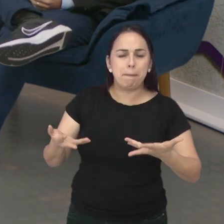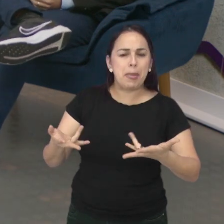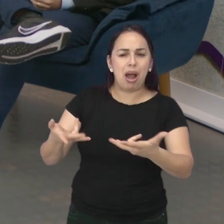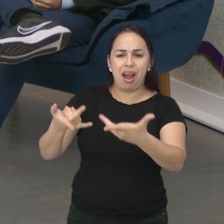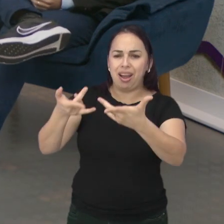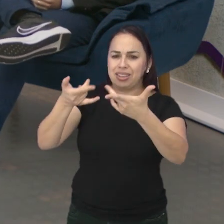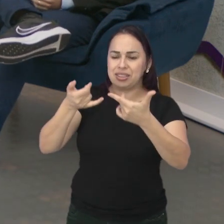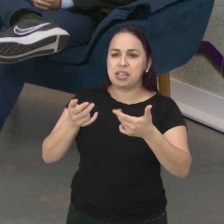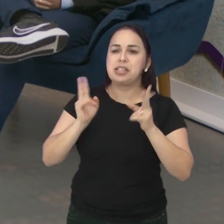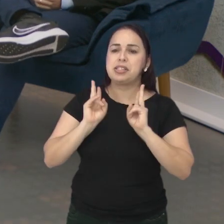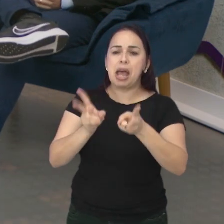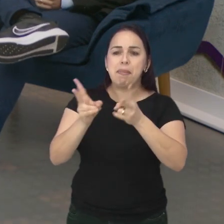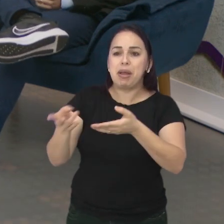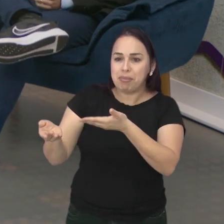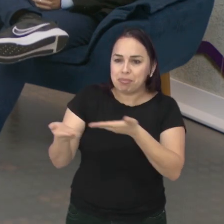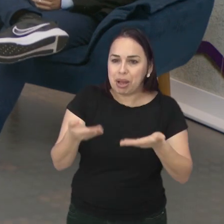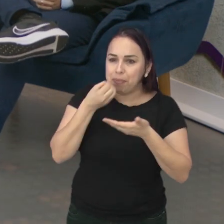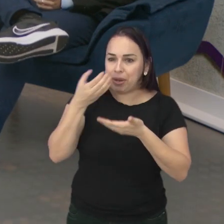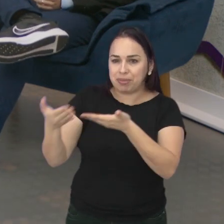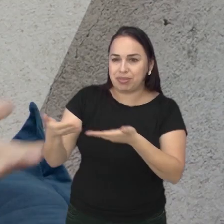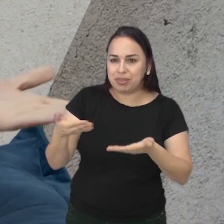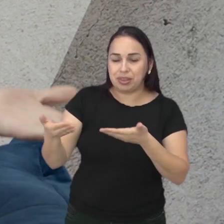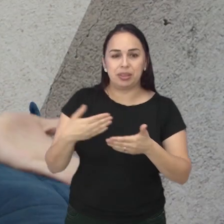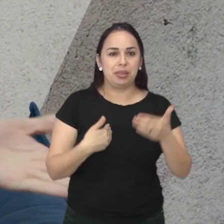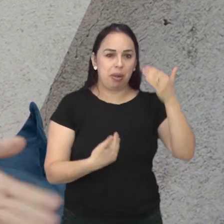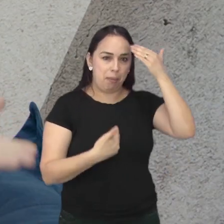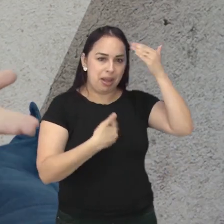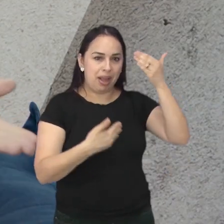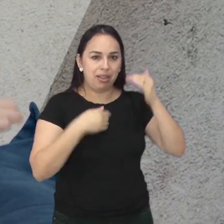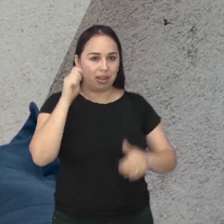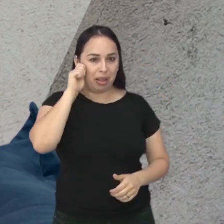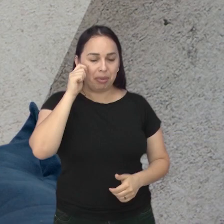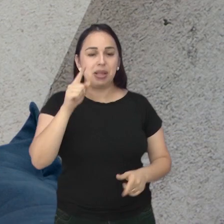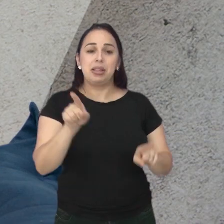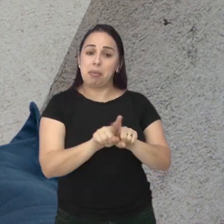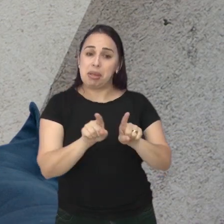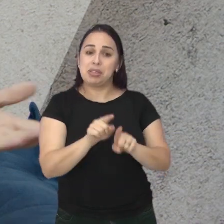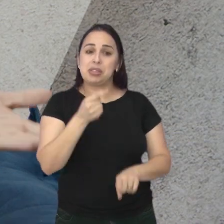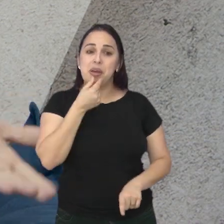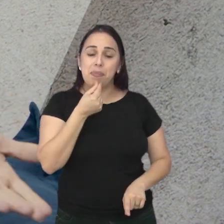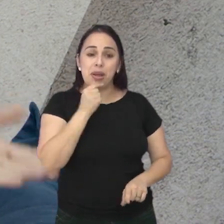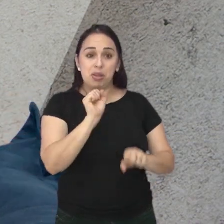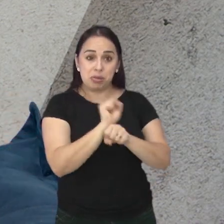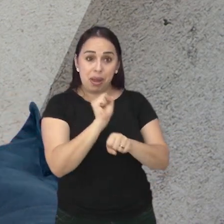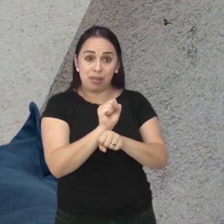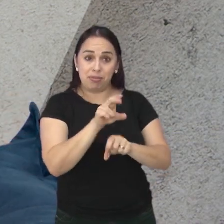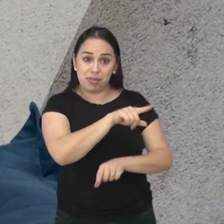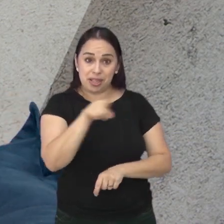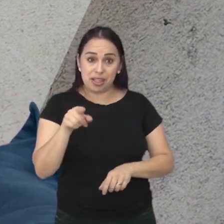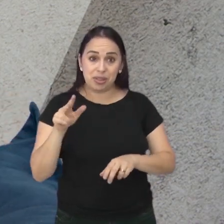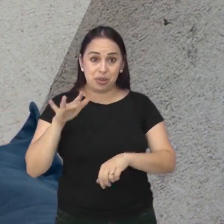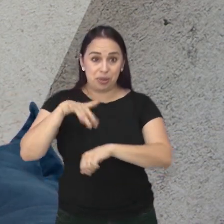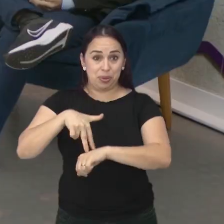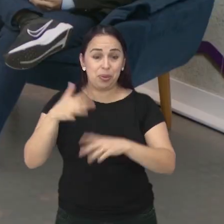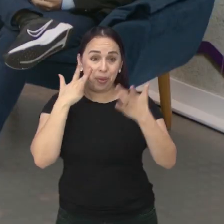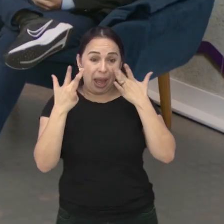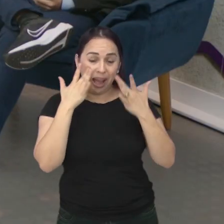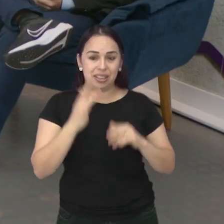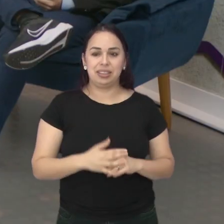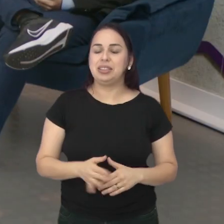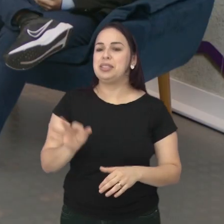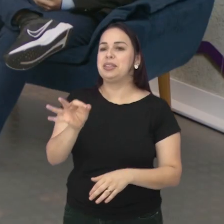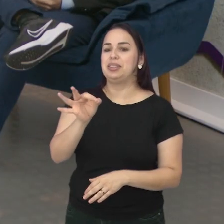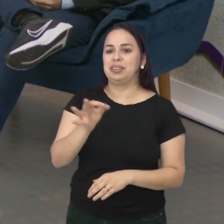foram riquíssimas. Seja sempre muito bem-vinda. Obrigada, Adriane. Obrigada, Samuel. Espero vocês lá no Teatro Marcelo Dene. Com certeza.